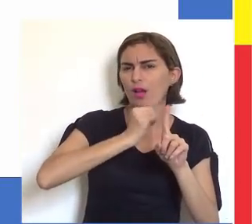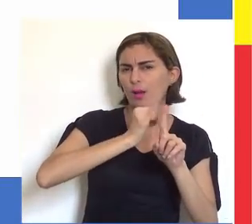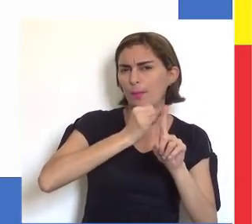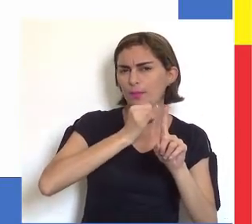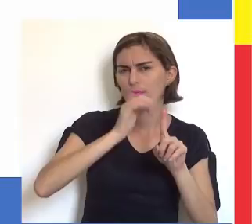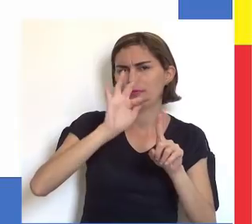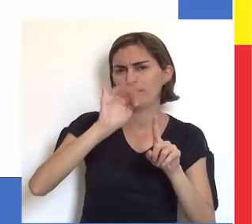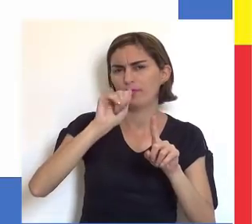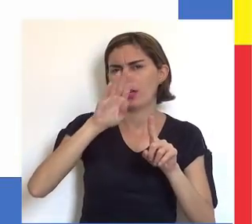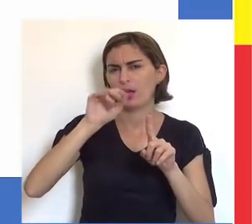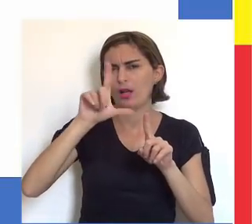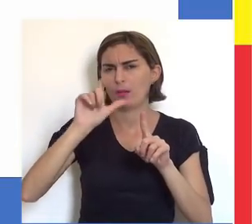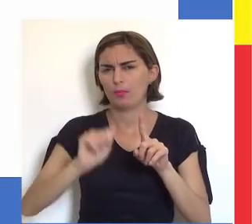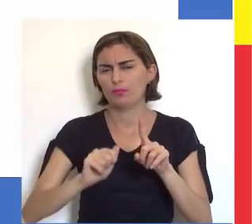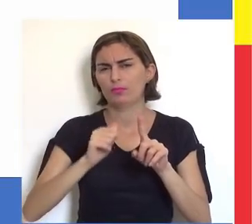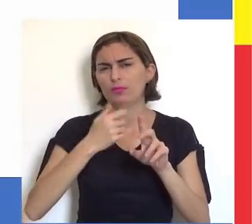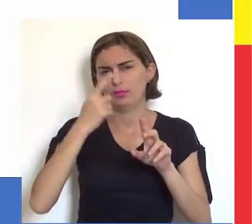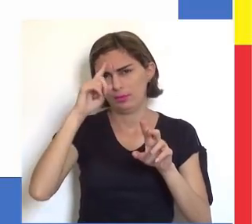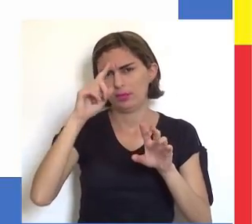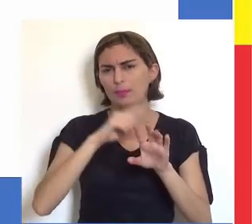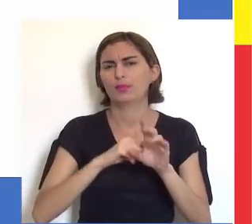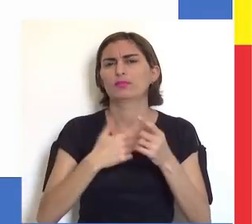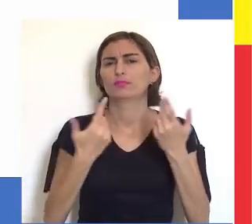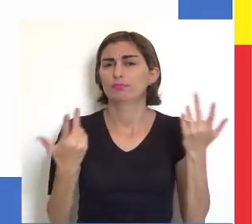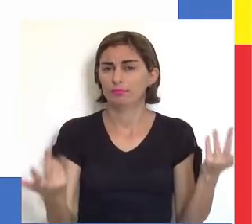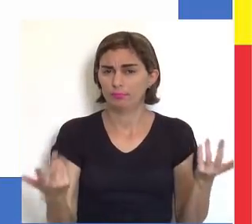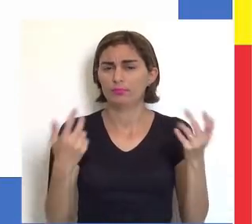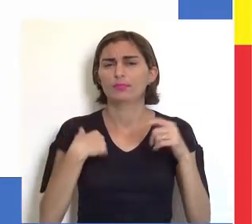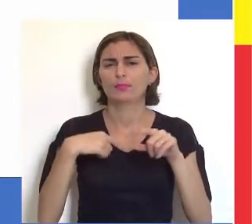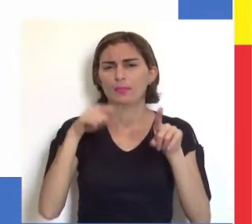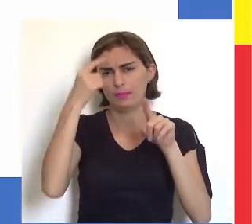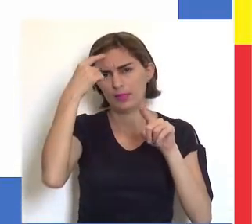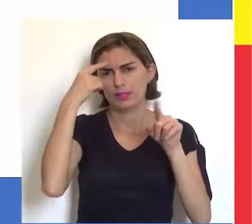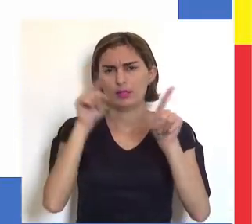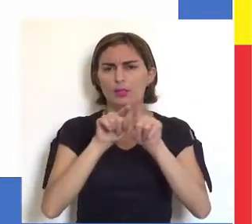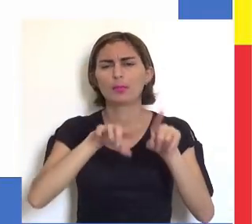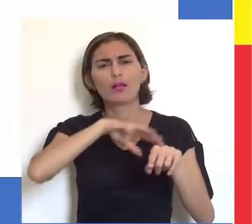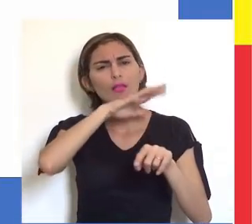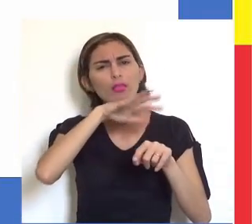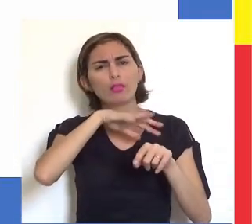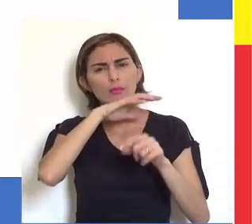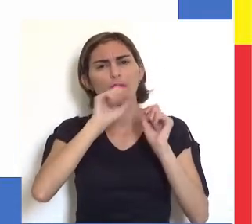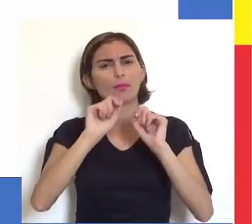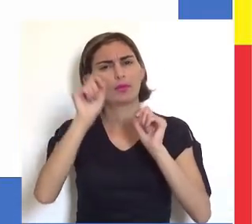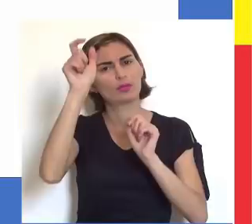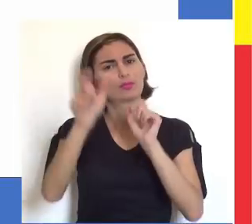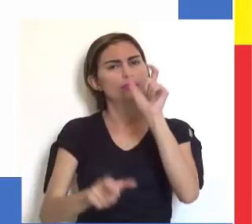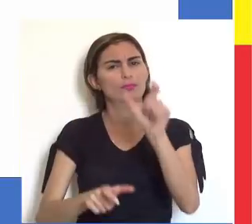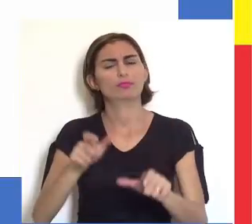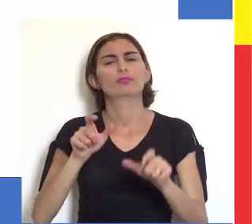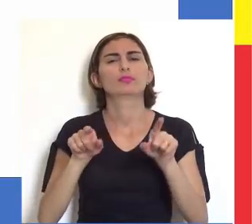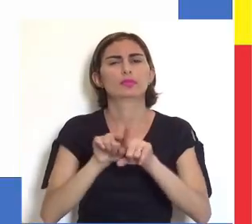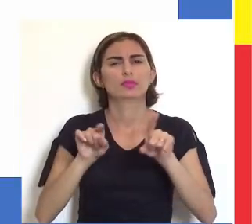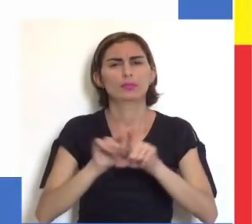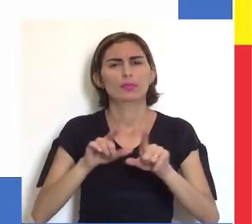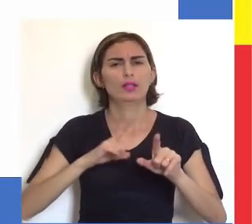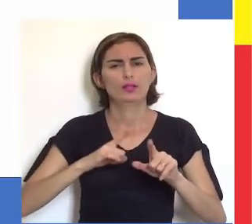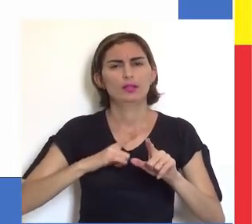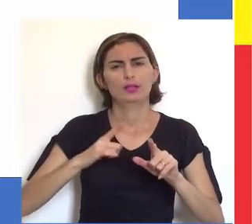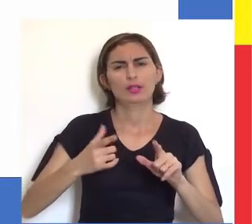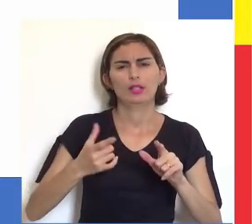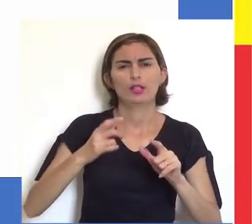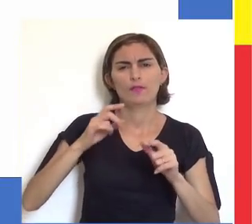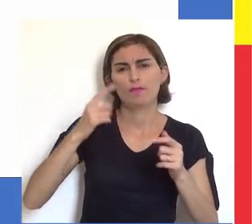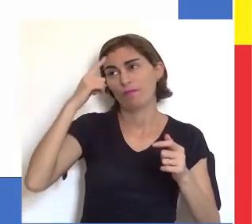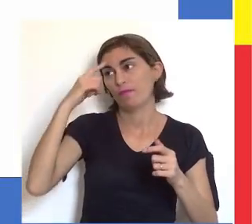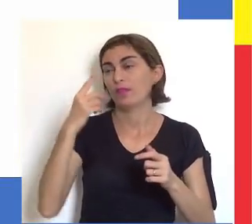fábulas que tem. Então você tem que pensar nisso também. Animal também pode ser personagem. Pode também ser um ser fictício,